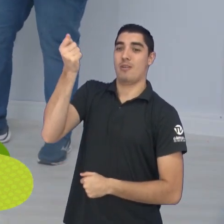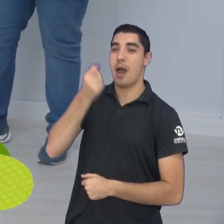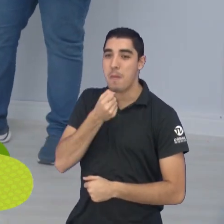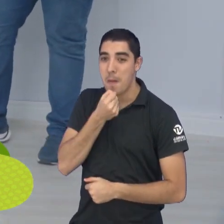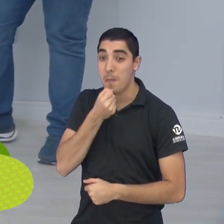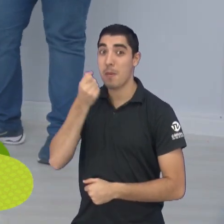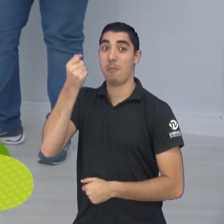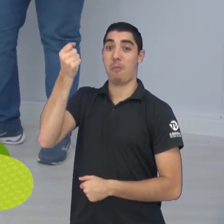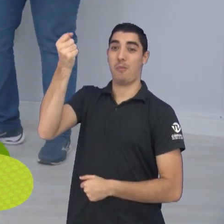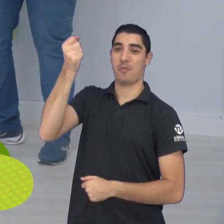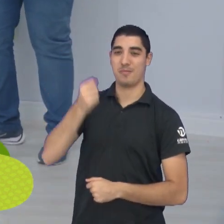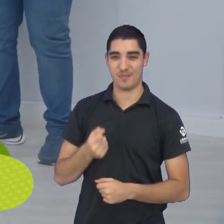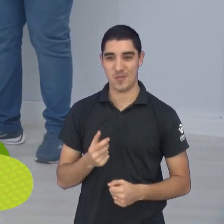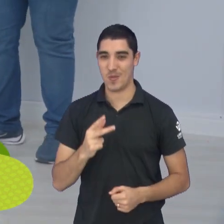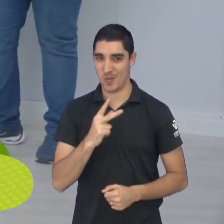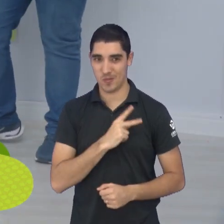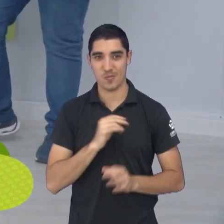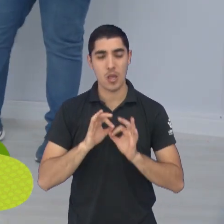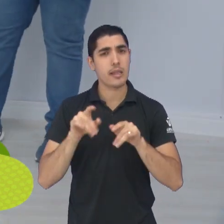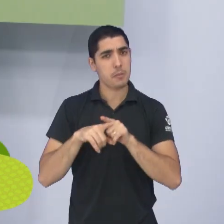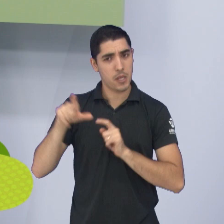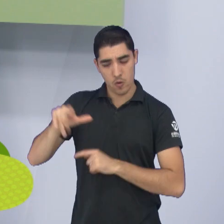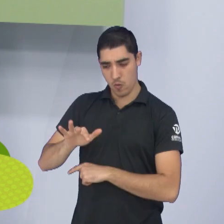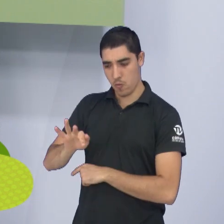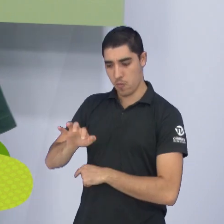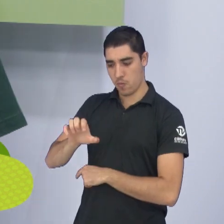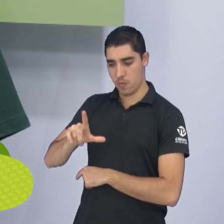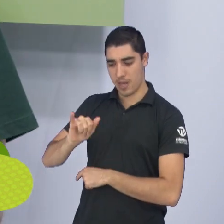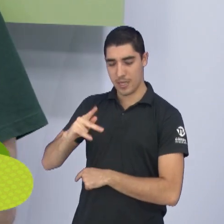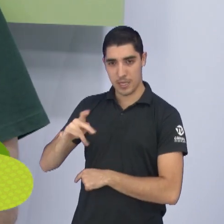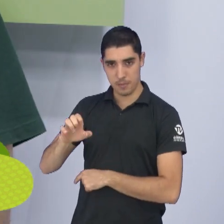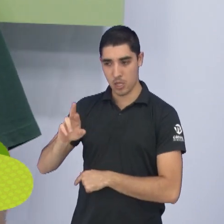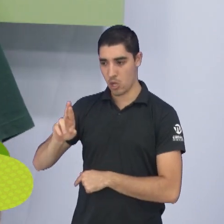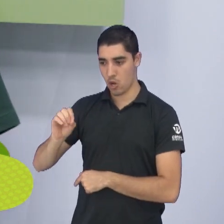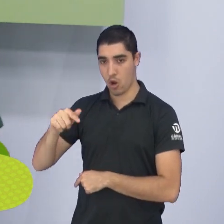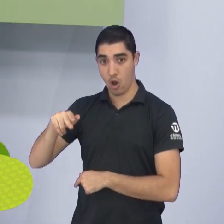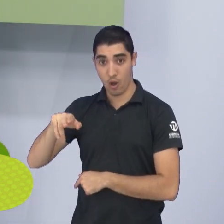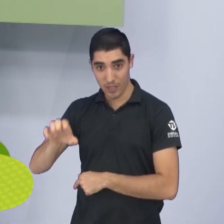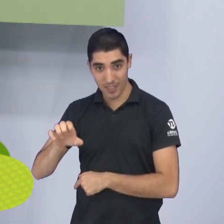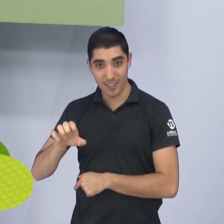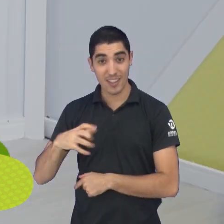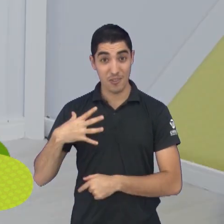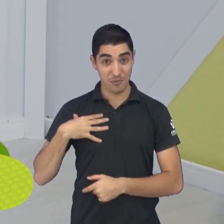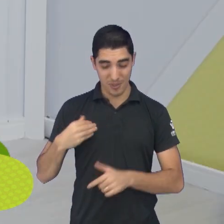boom, exatamente. Fazer com ele. Assim, inclusive o Roque tem um filho de 5 meses, já está com 1,70 m o filho dele.